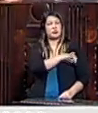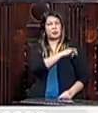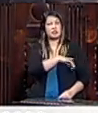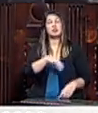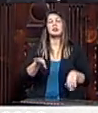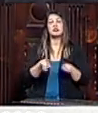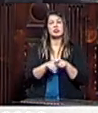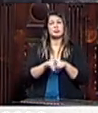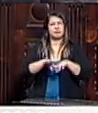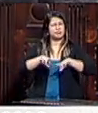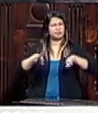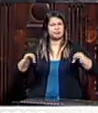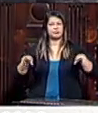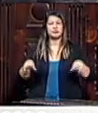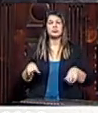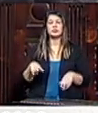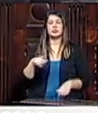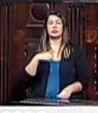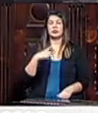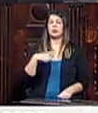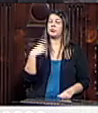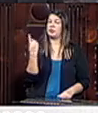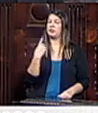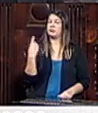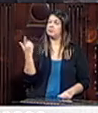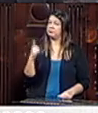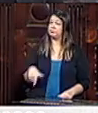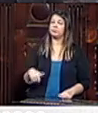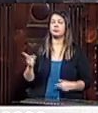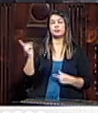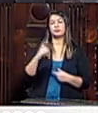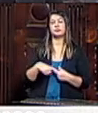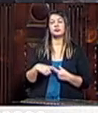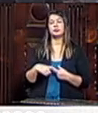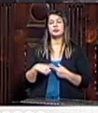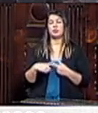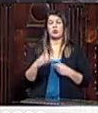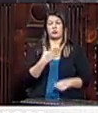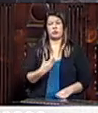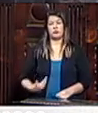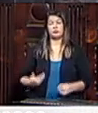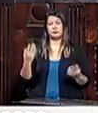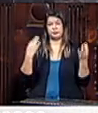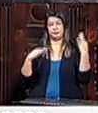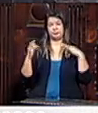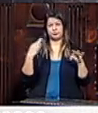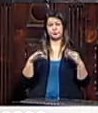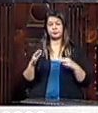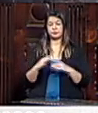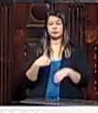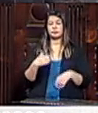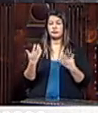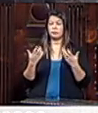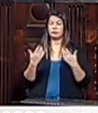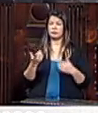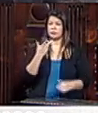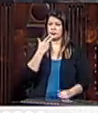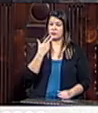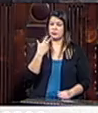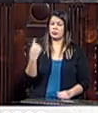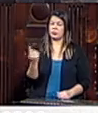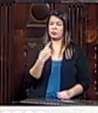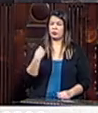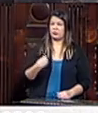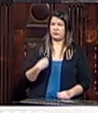de possibilidades que temos para reativar a nossa malha ferroviária turística. E eu gostaria de dizer, senhor presidente, que nós devemos fazer também